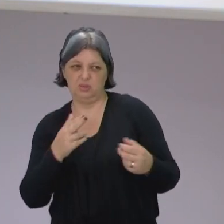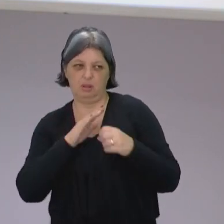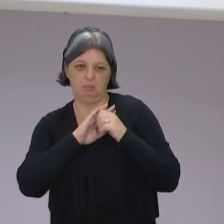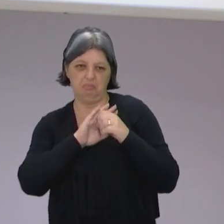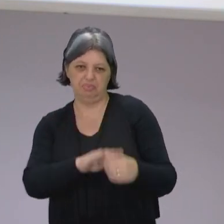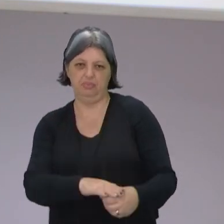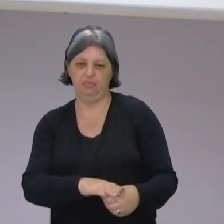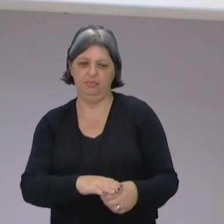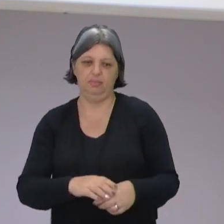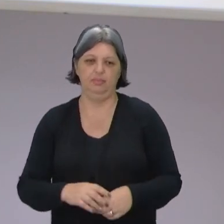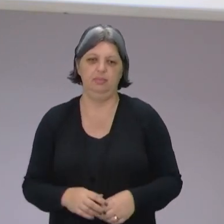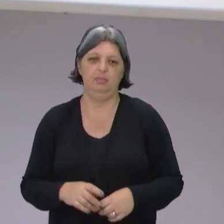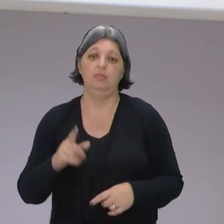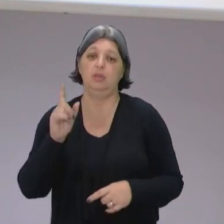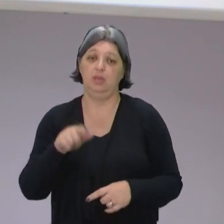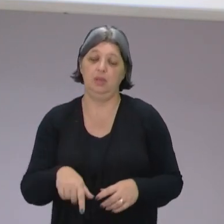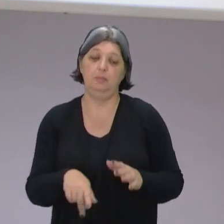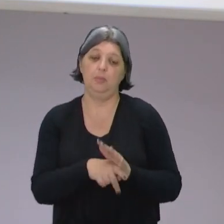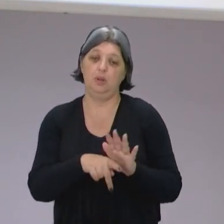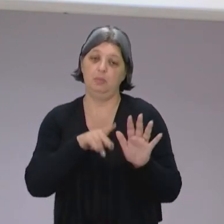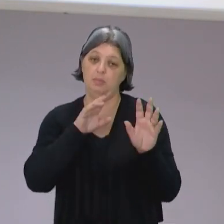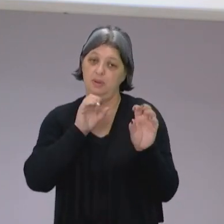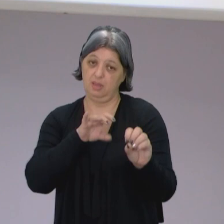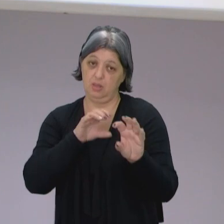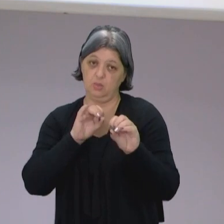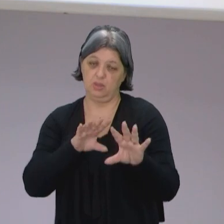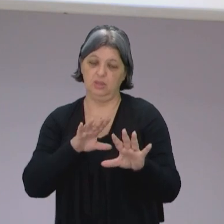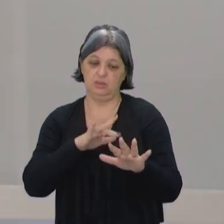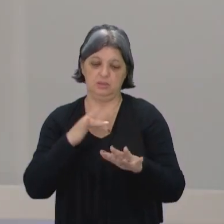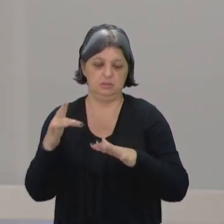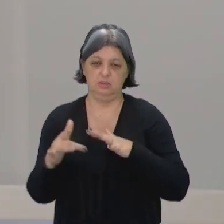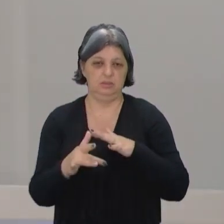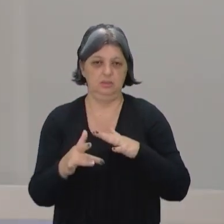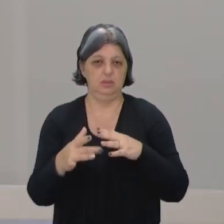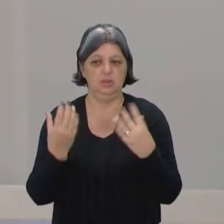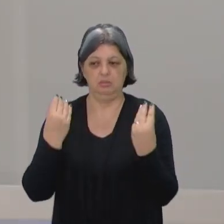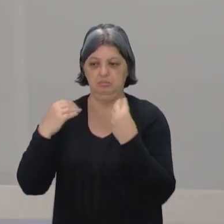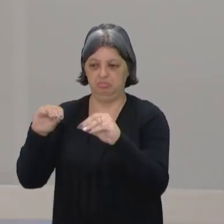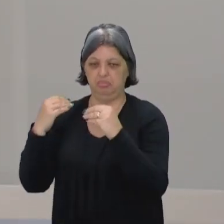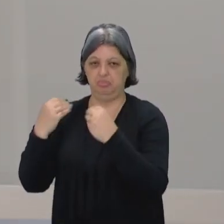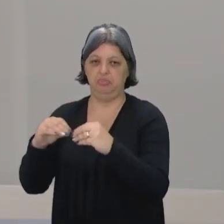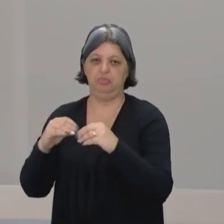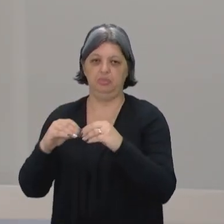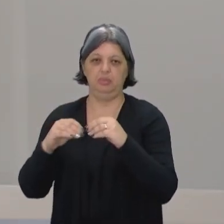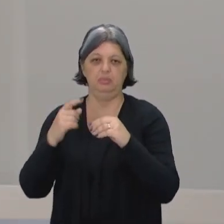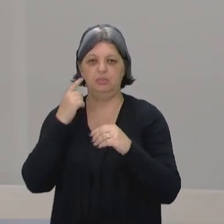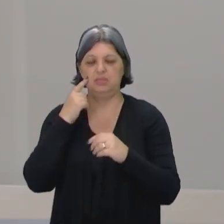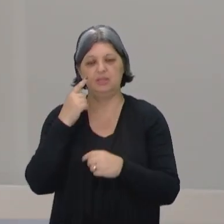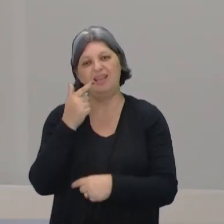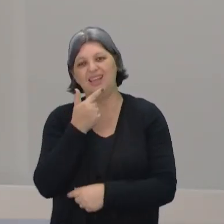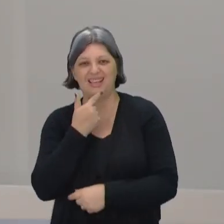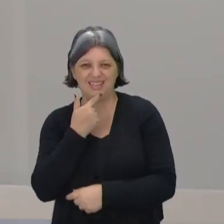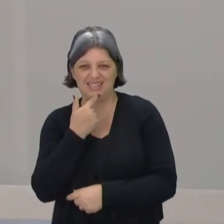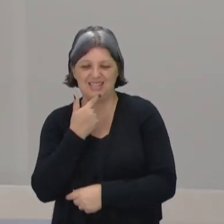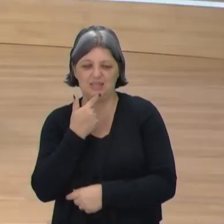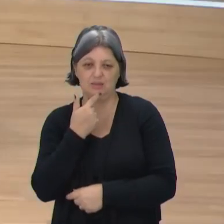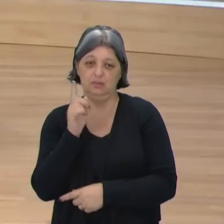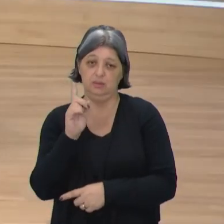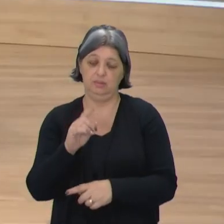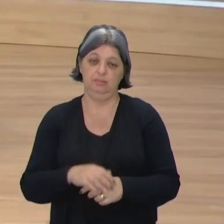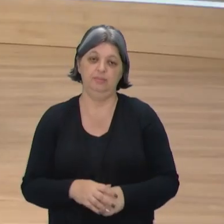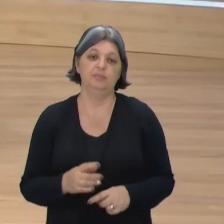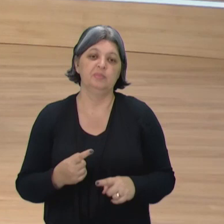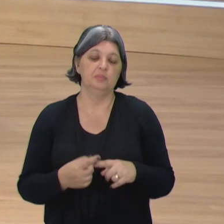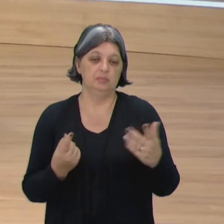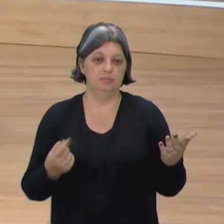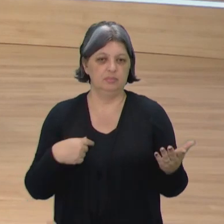criticamente. Isso é você ter uma educação midiática. E não sair compartilhando e achando engraçado. É porque você vê na mídia e você fala assim, não, parece que